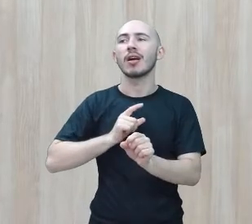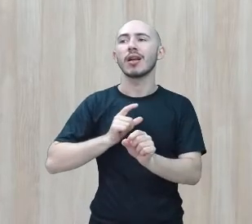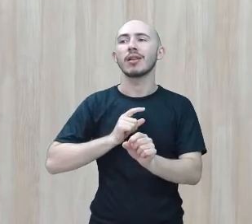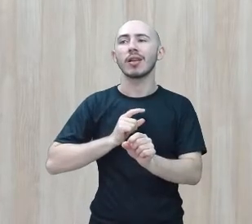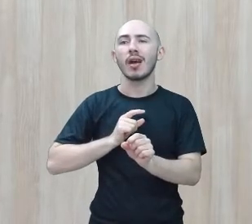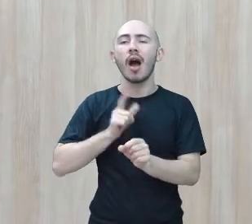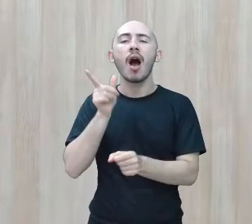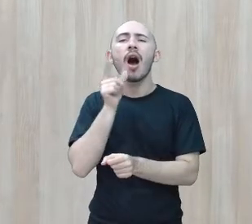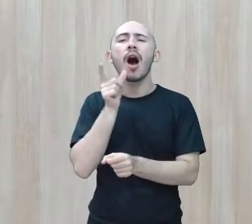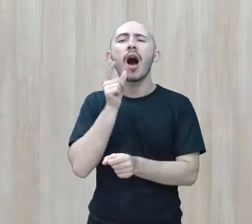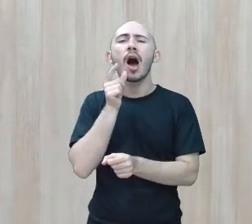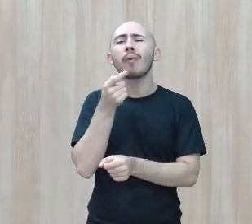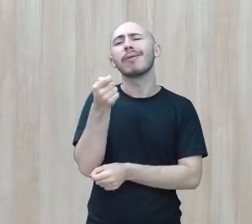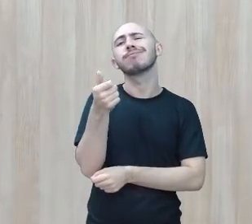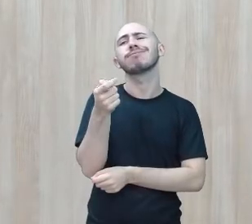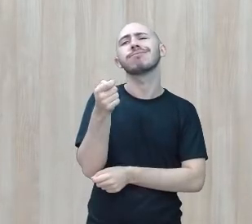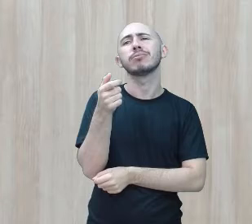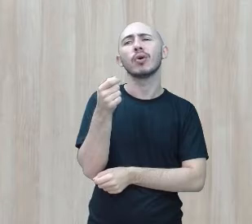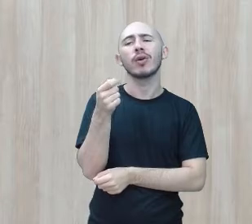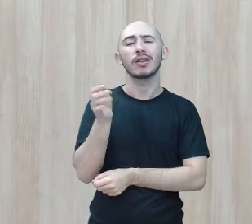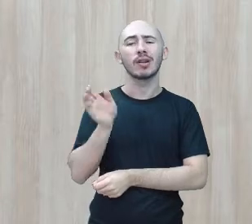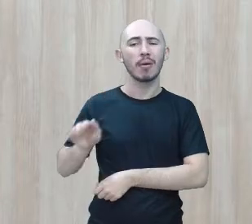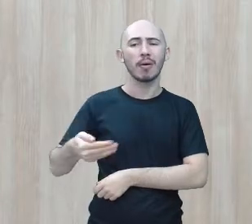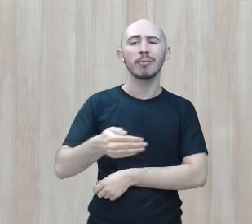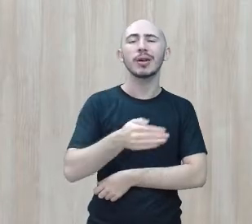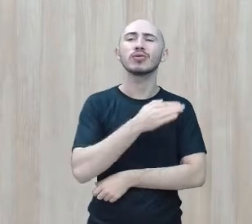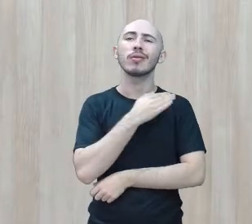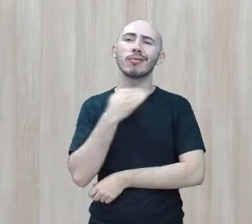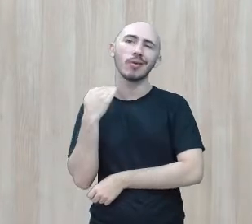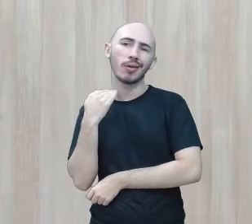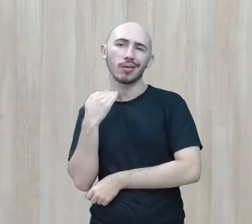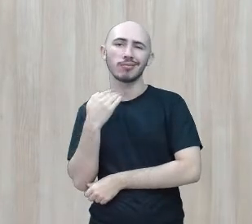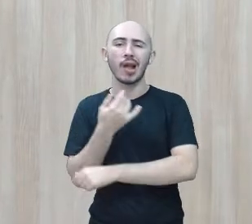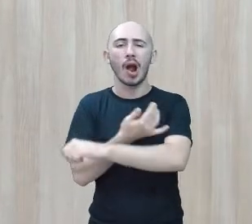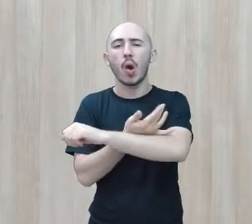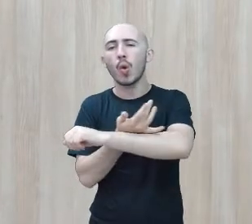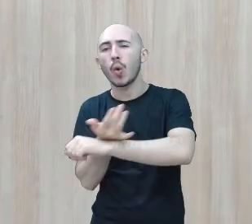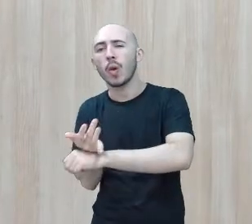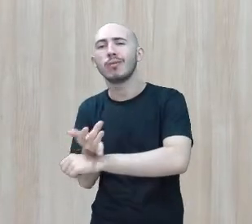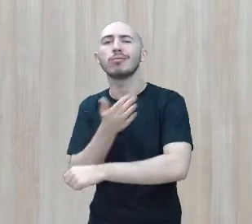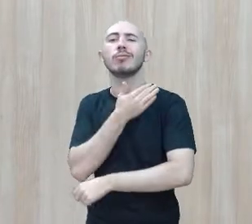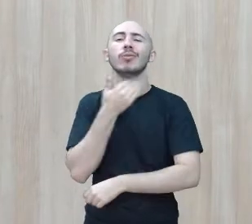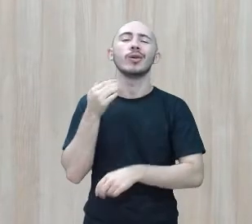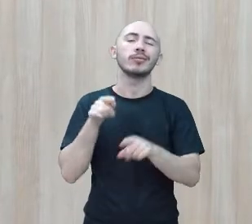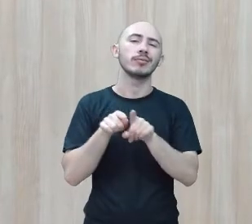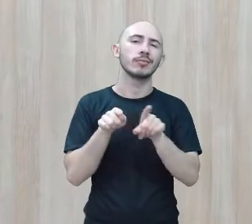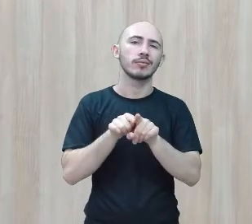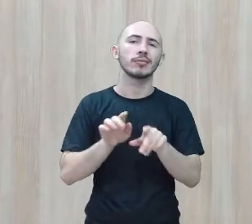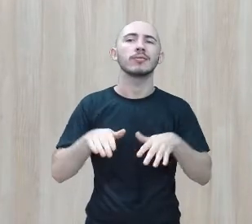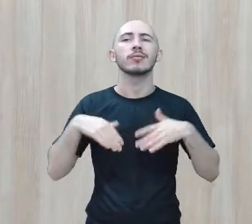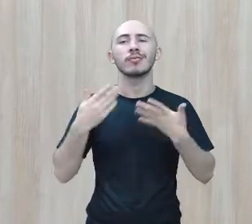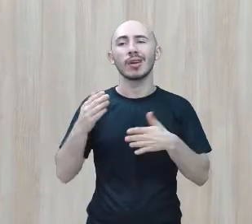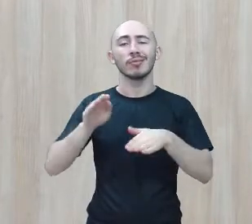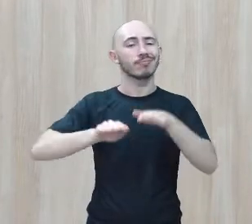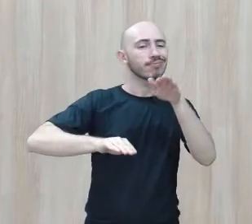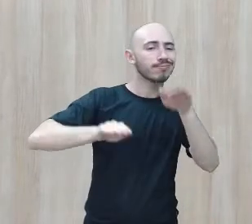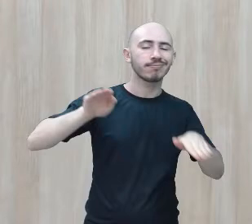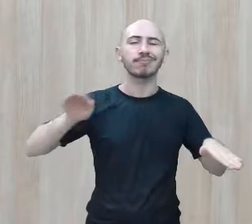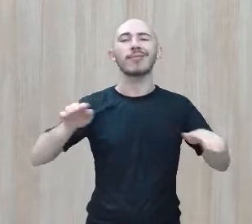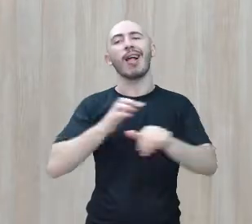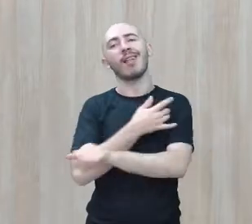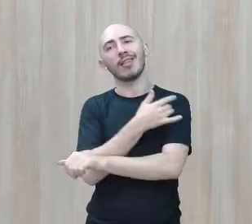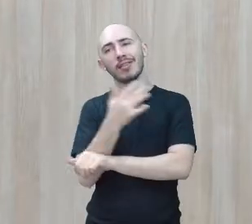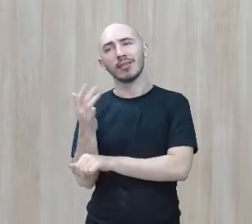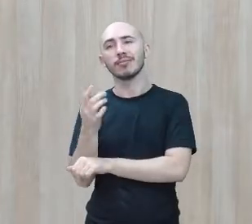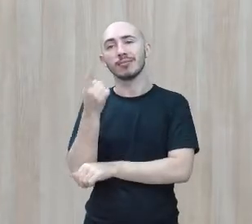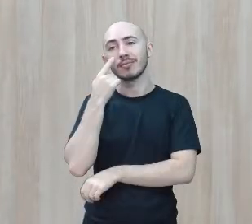muito pequena. Não tem como os peixes sobreviverem, não tem como os vegetais se instalarem. E aí, um desequilíbrio. O que é que a